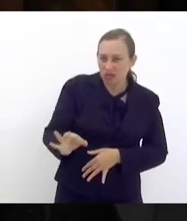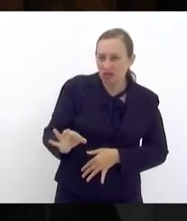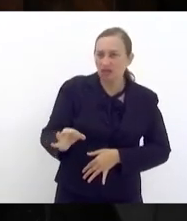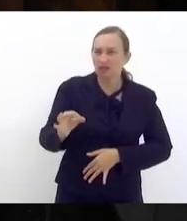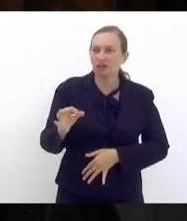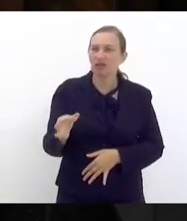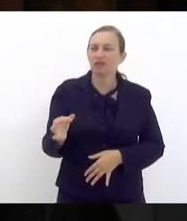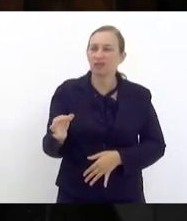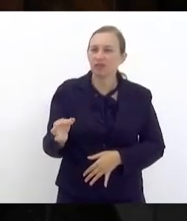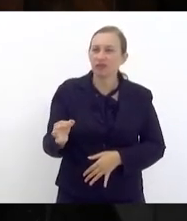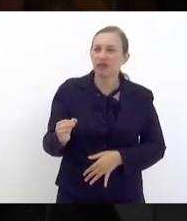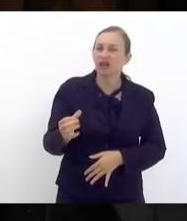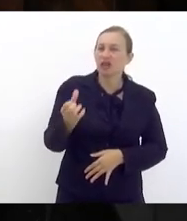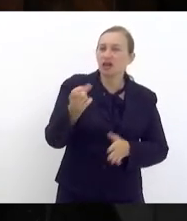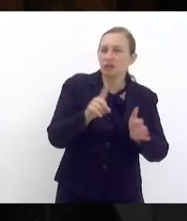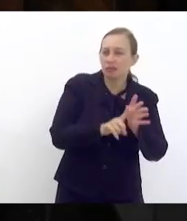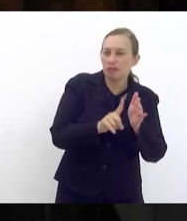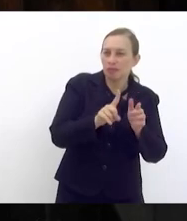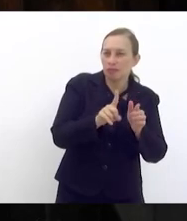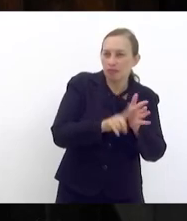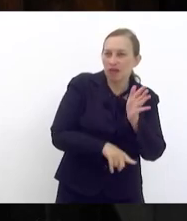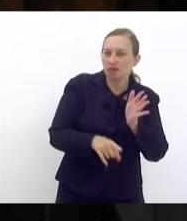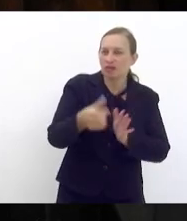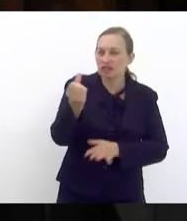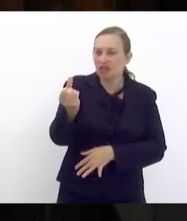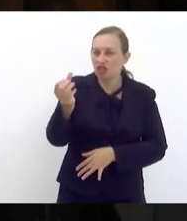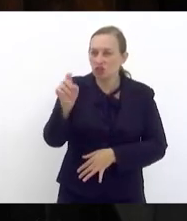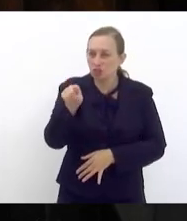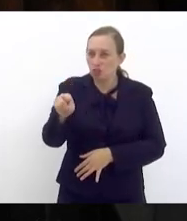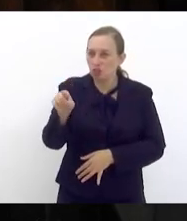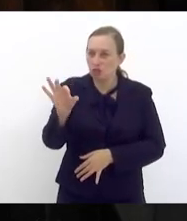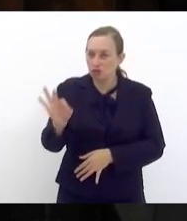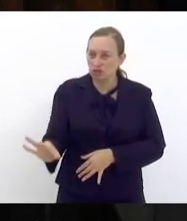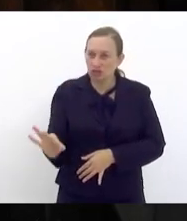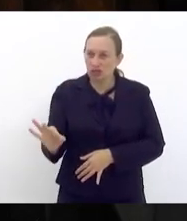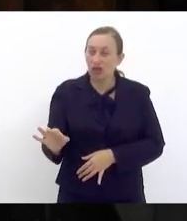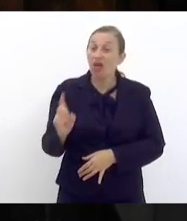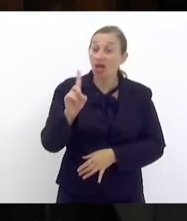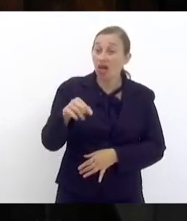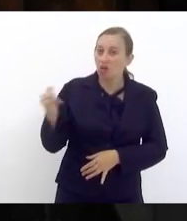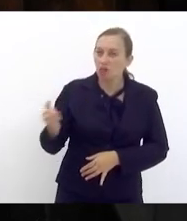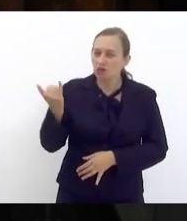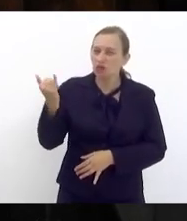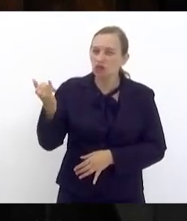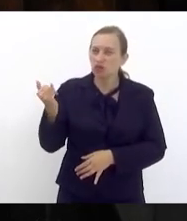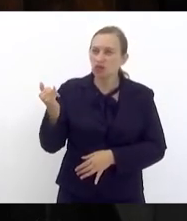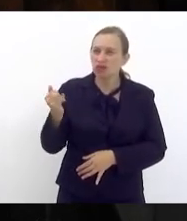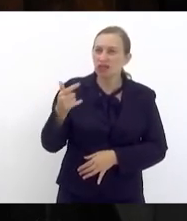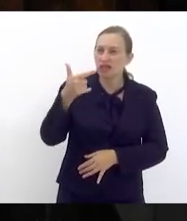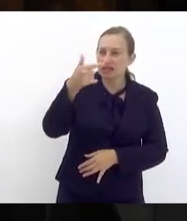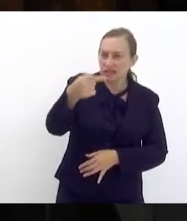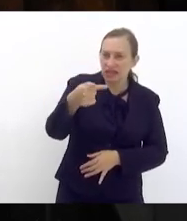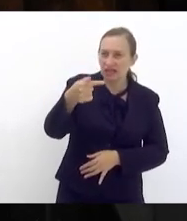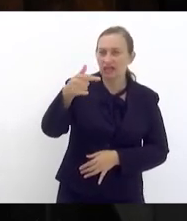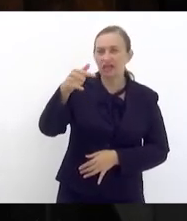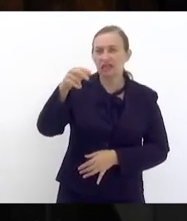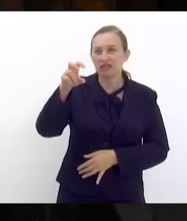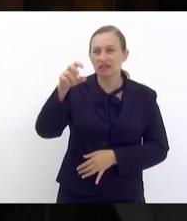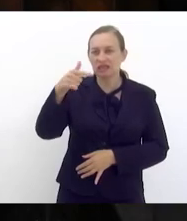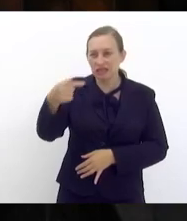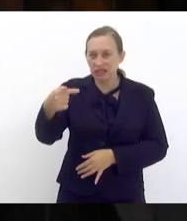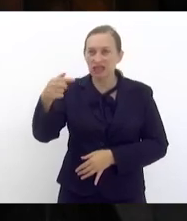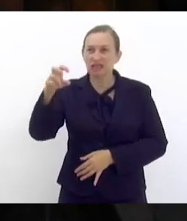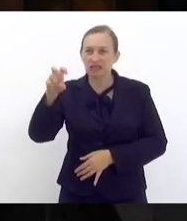13,75 menos 6 pontos percentuais é uma taxa de juro real de 7,75. E